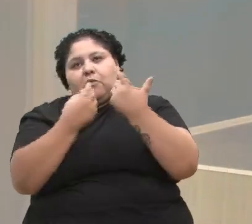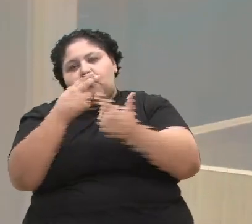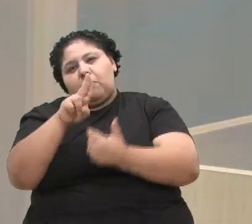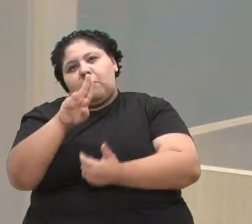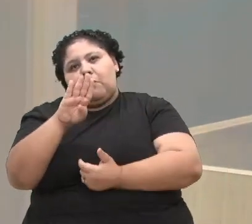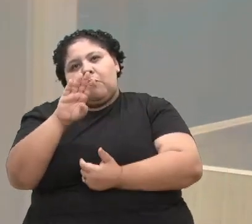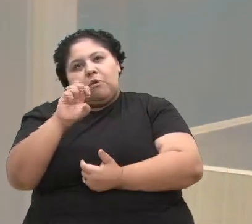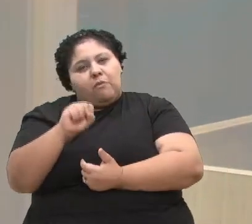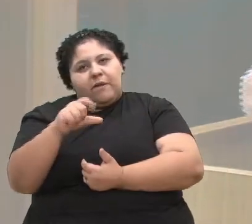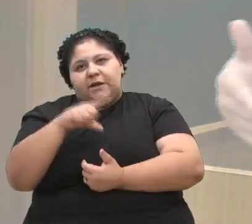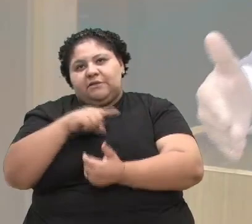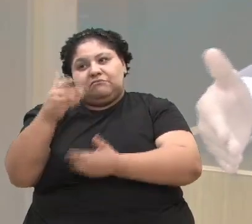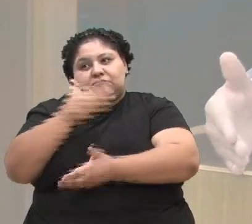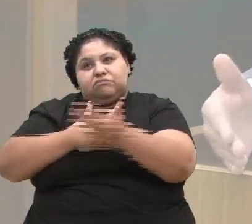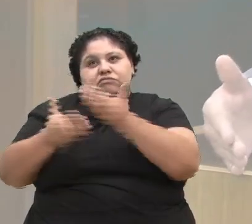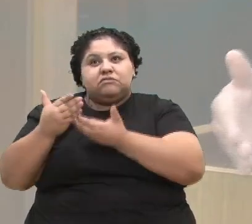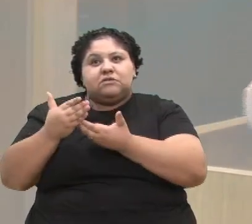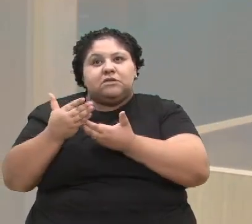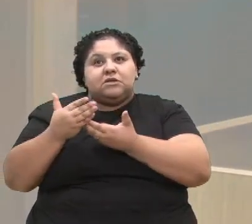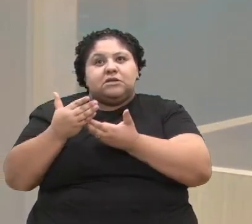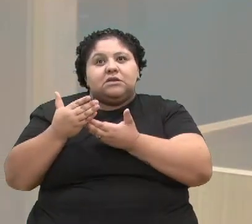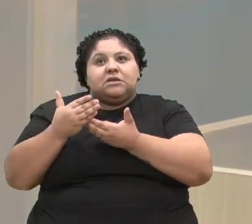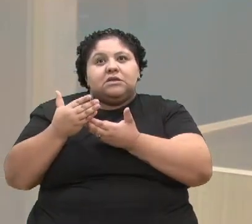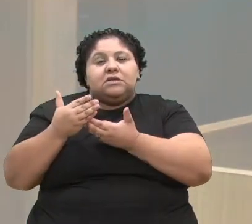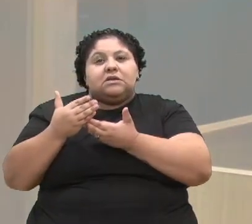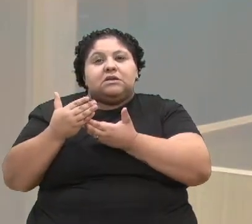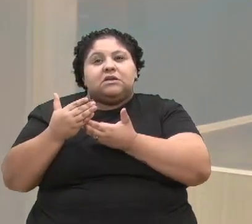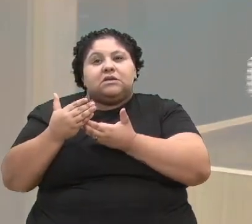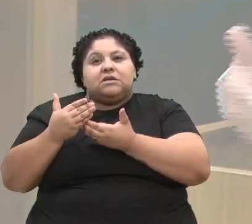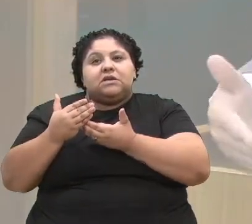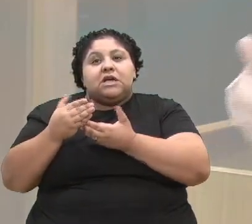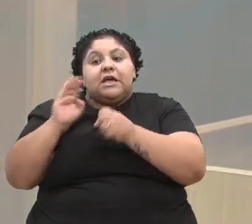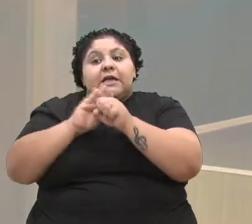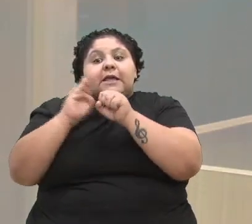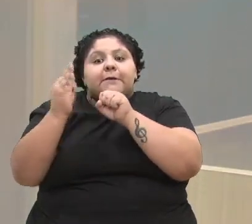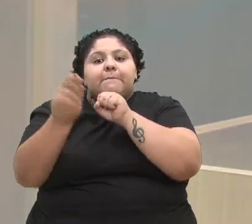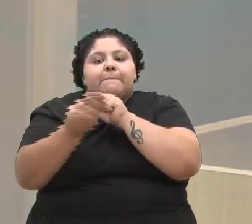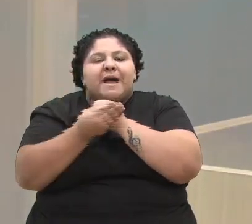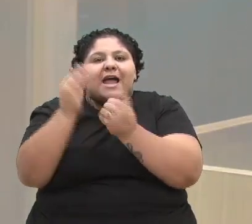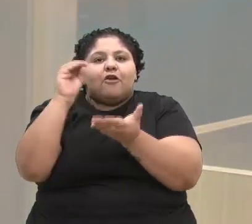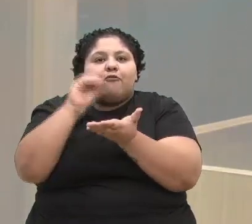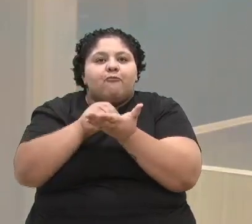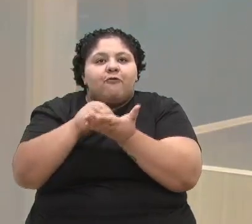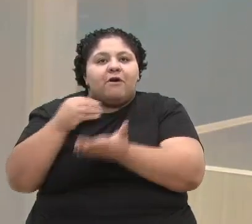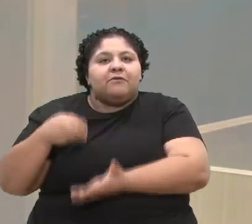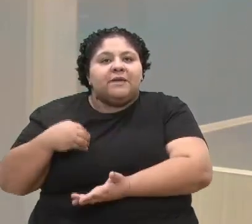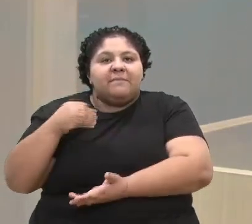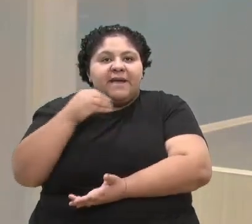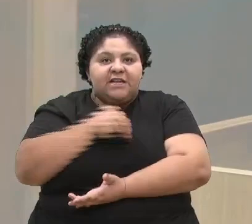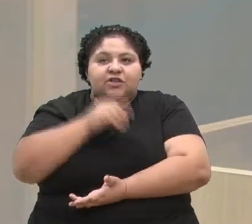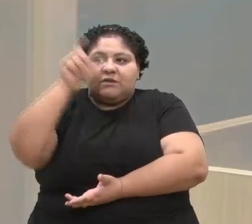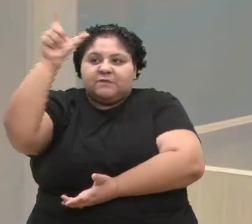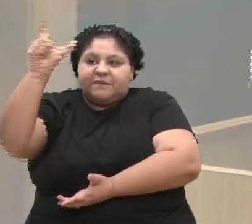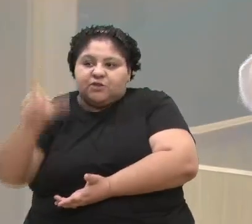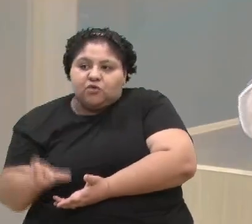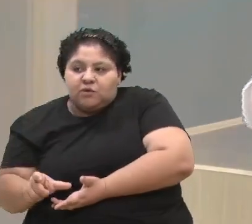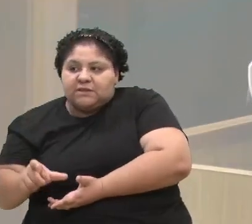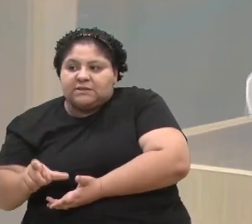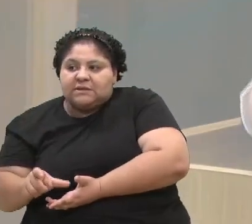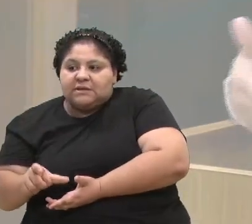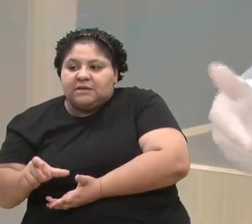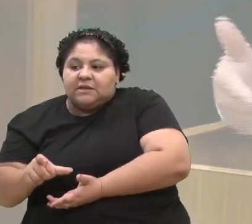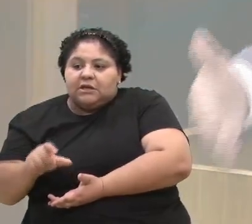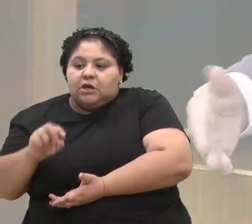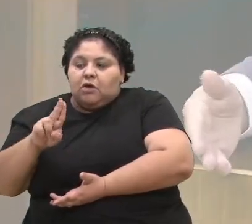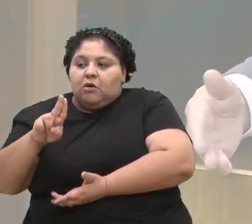está atendendo e está sobrecarregando a UPA. Mas nós temos que saber de que bairro que está vindo, para poder identificar de que canto da cidade que está dando